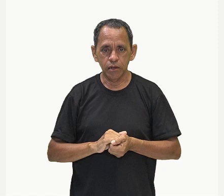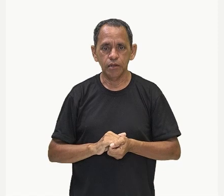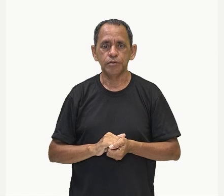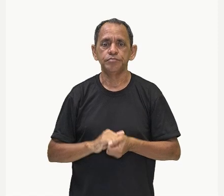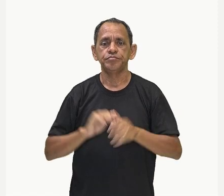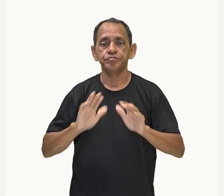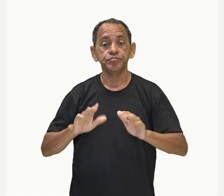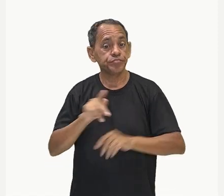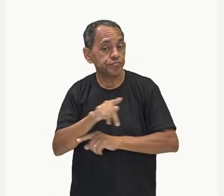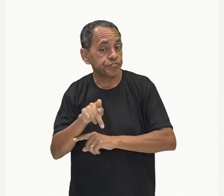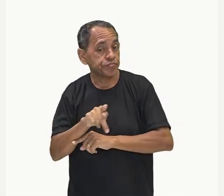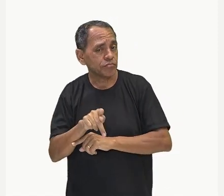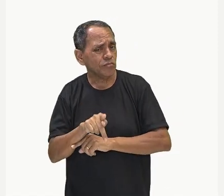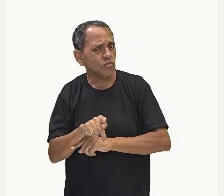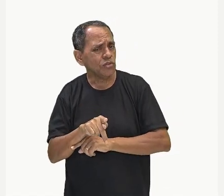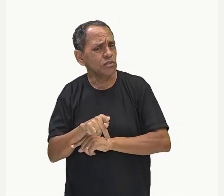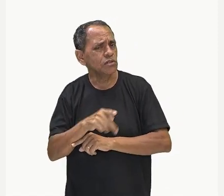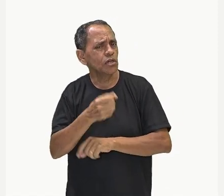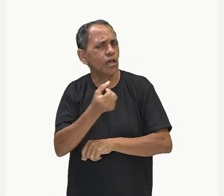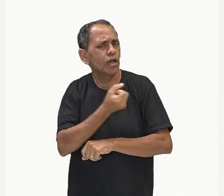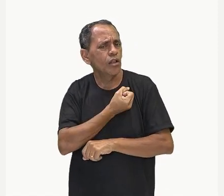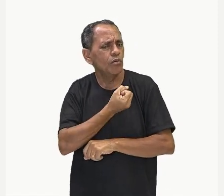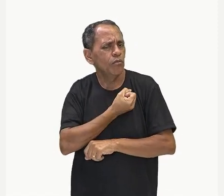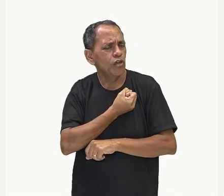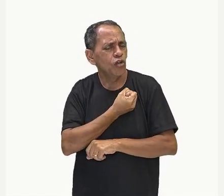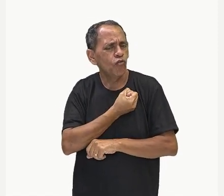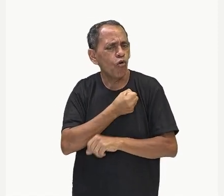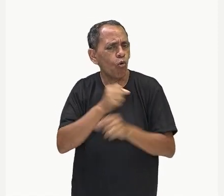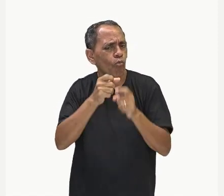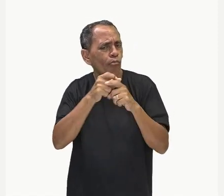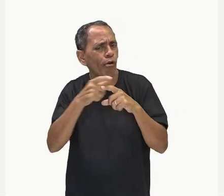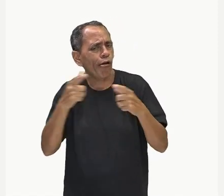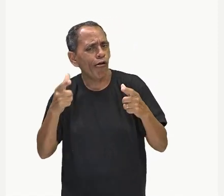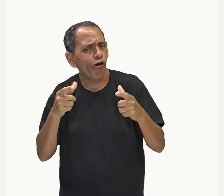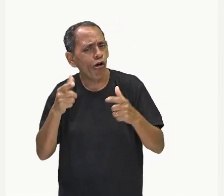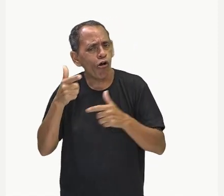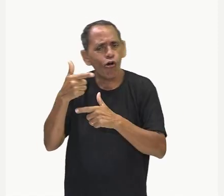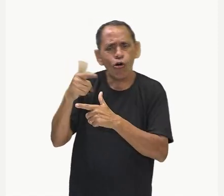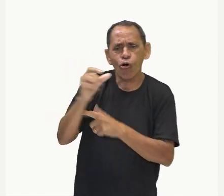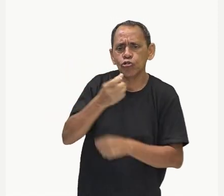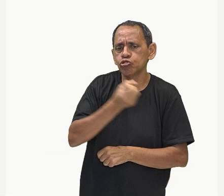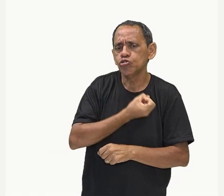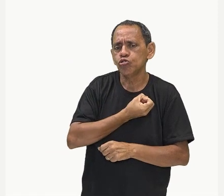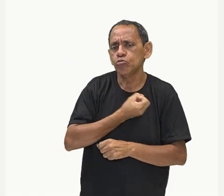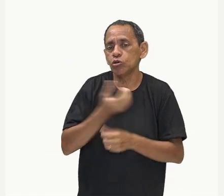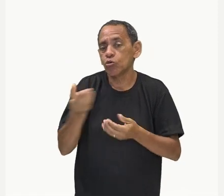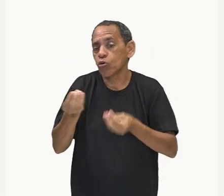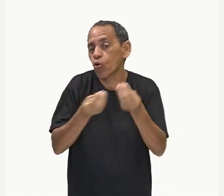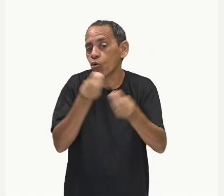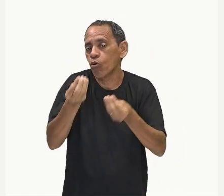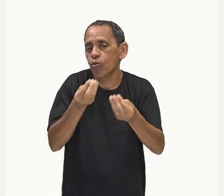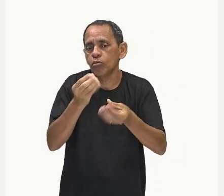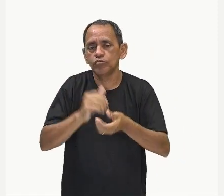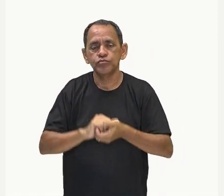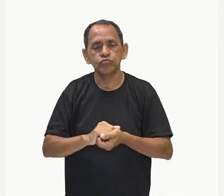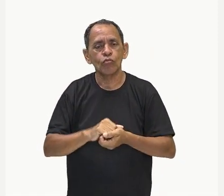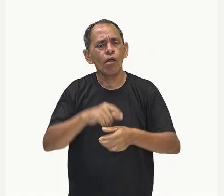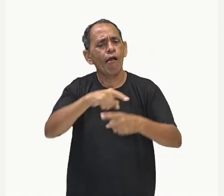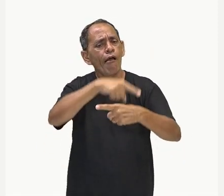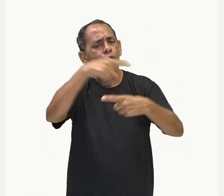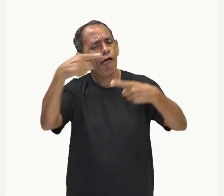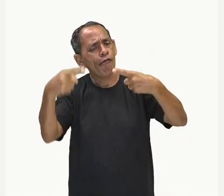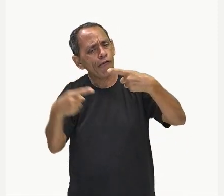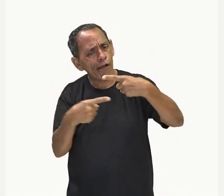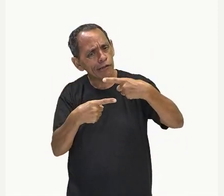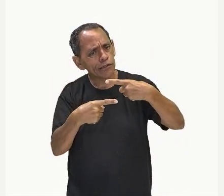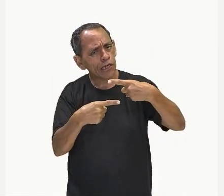se o número for um pouquinho maior? E agora? Se a minha fração decimal, ó,